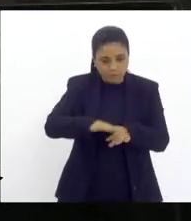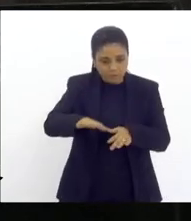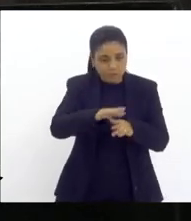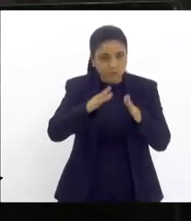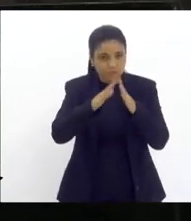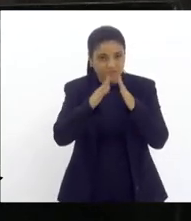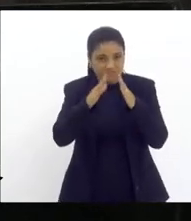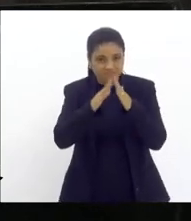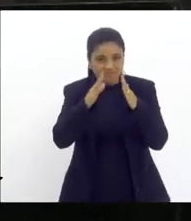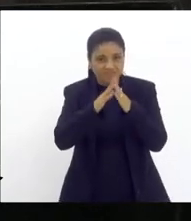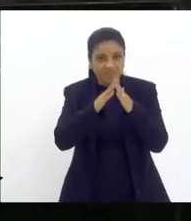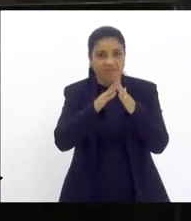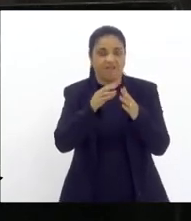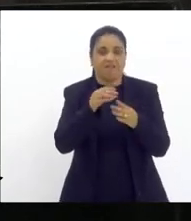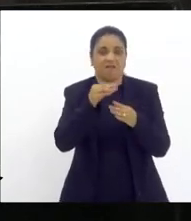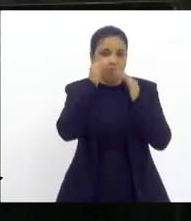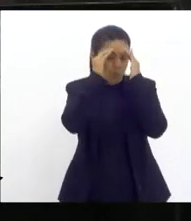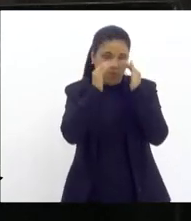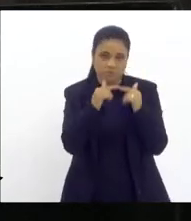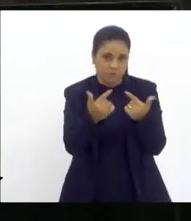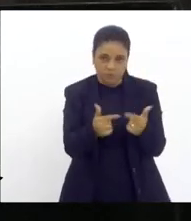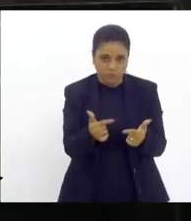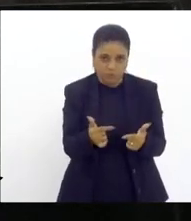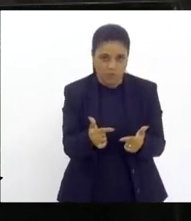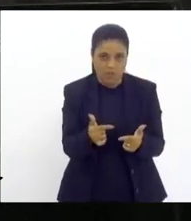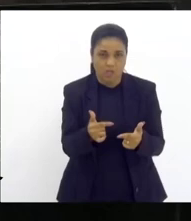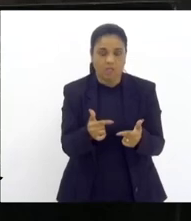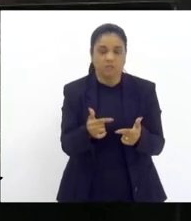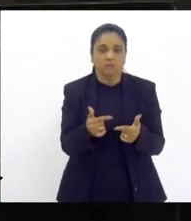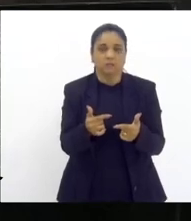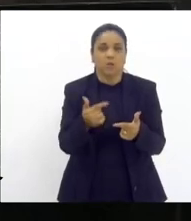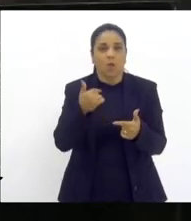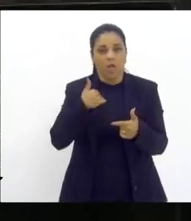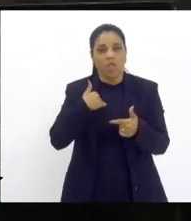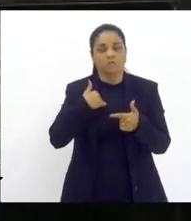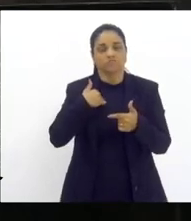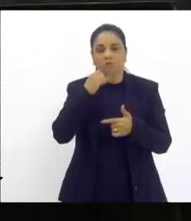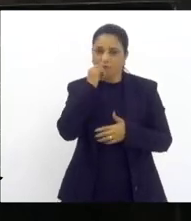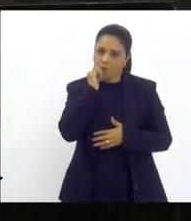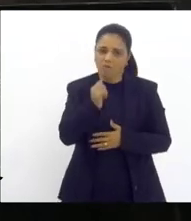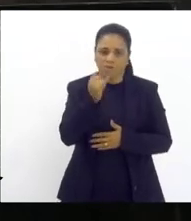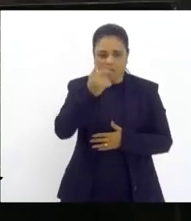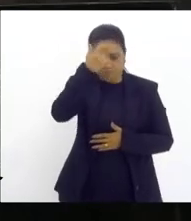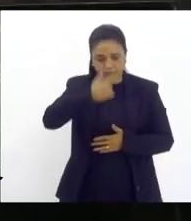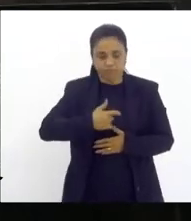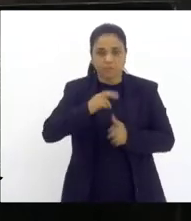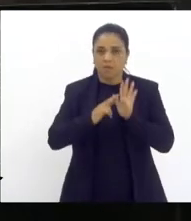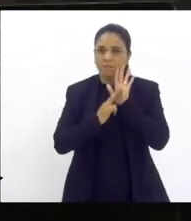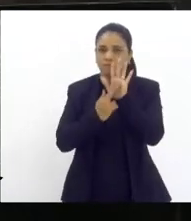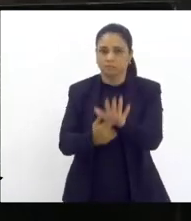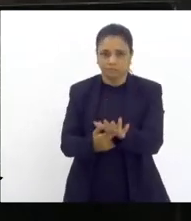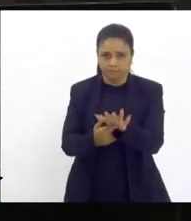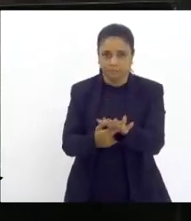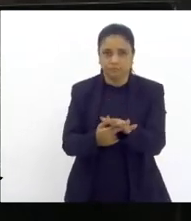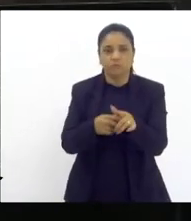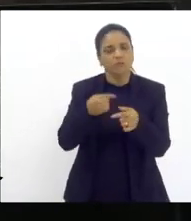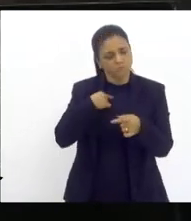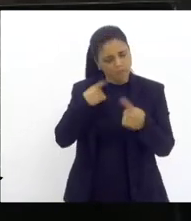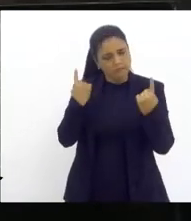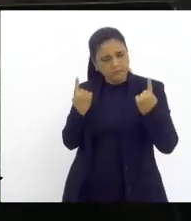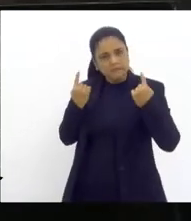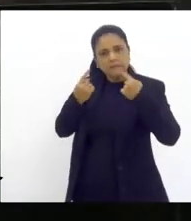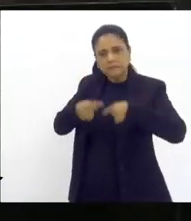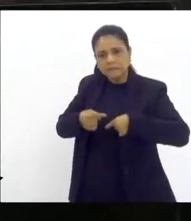é a contradição esses que vem aqui falar Nós temos muitos desafios